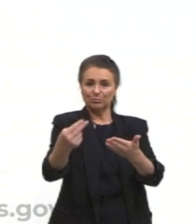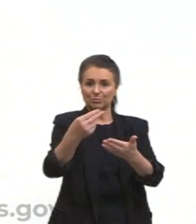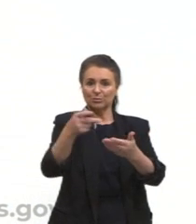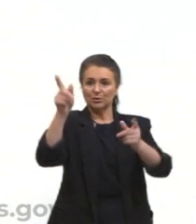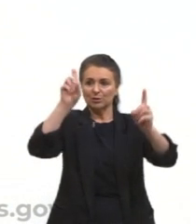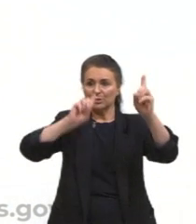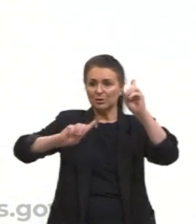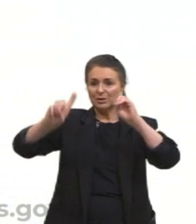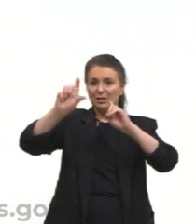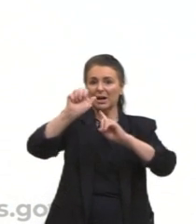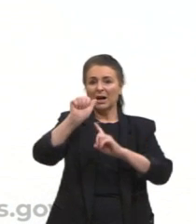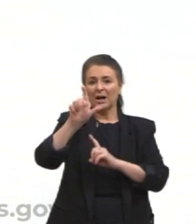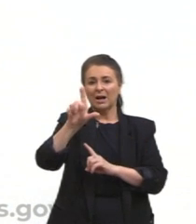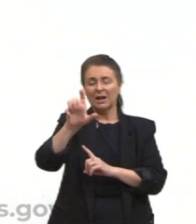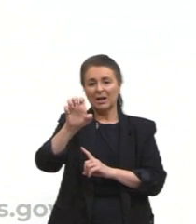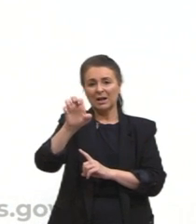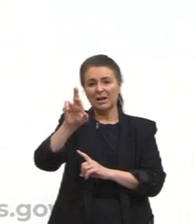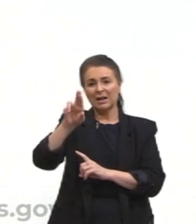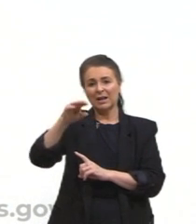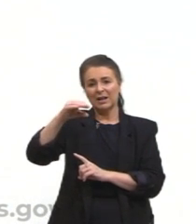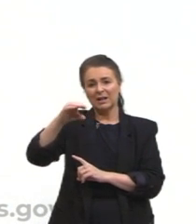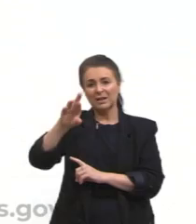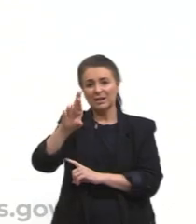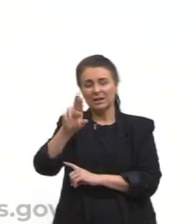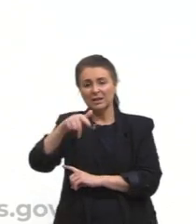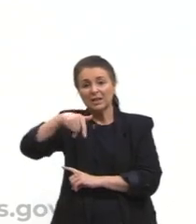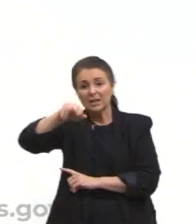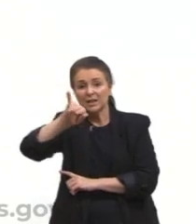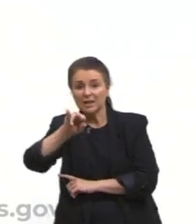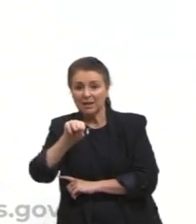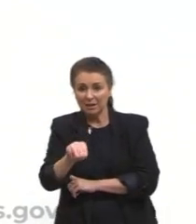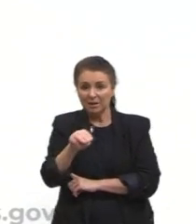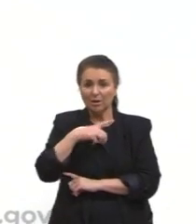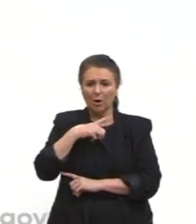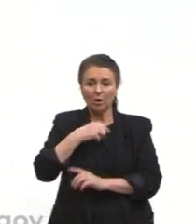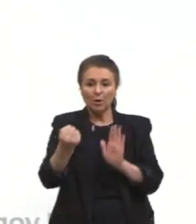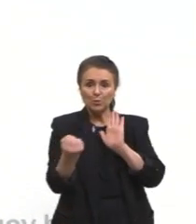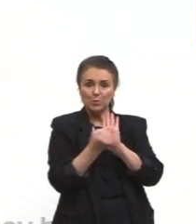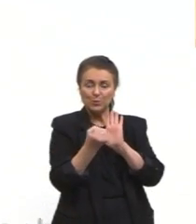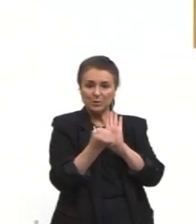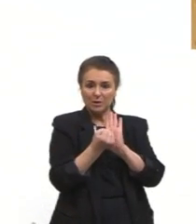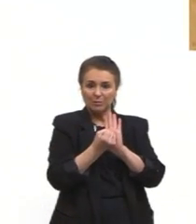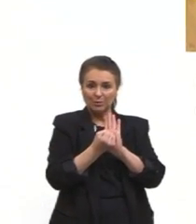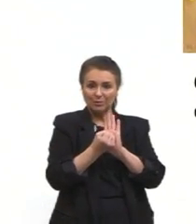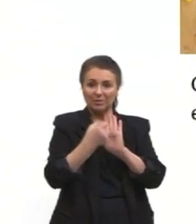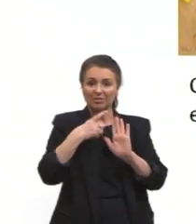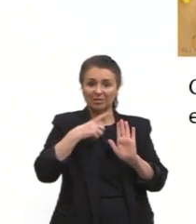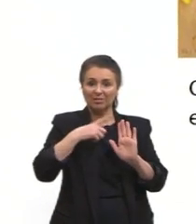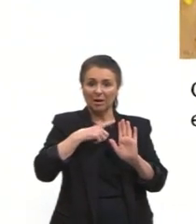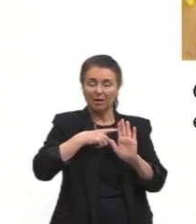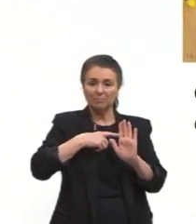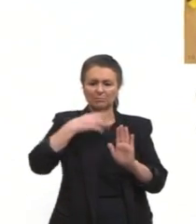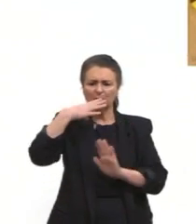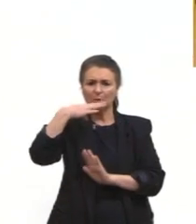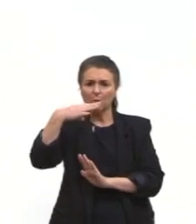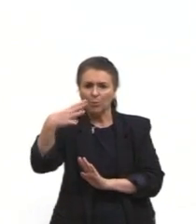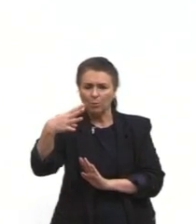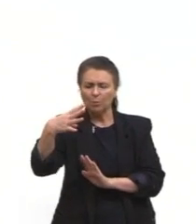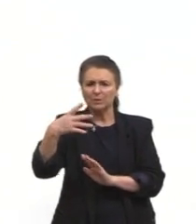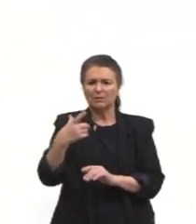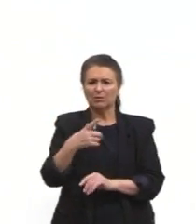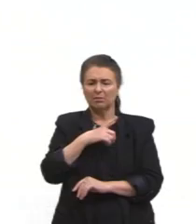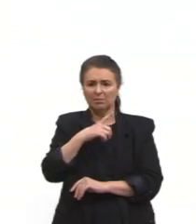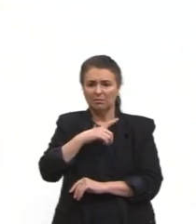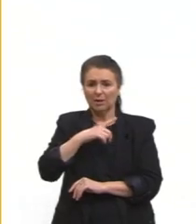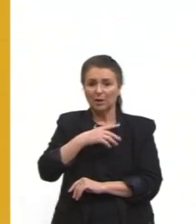Arlequim né percebam Quantos símbolos tem nessa obra do Miró Quantas cores aparece né